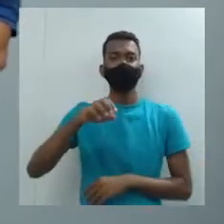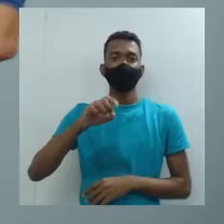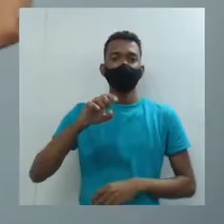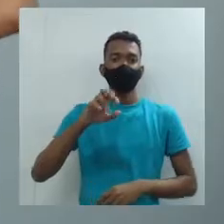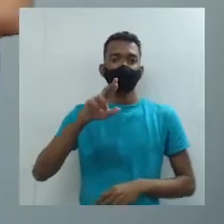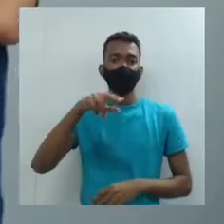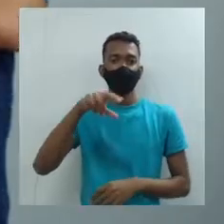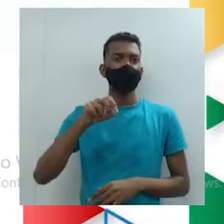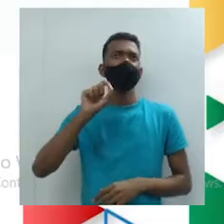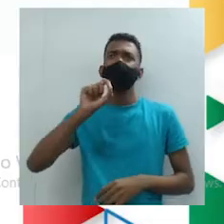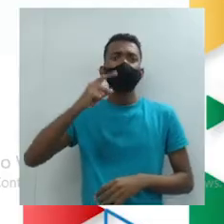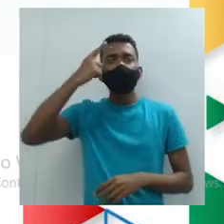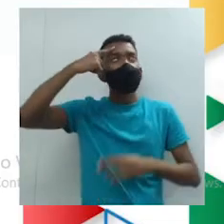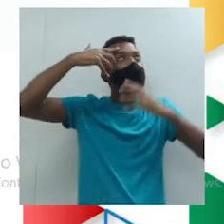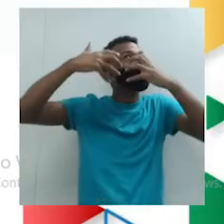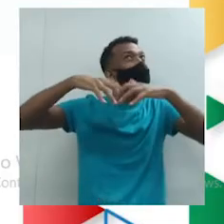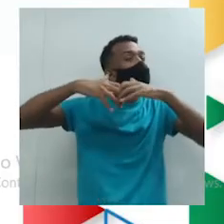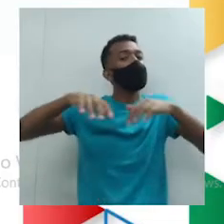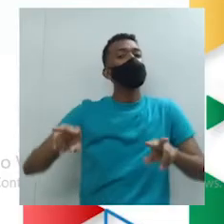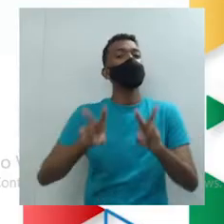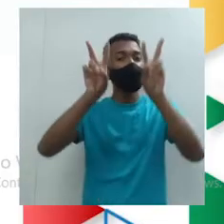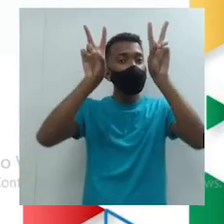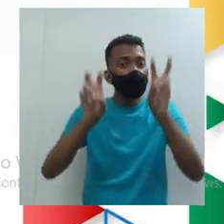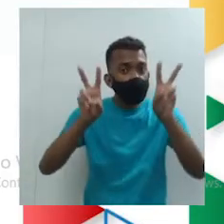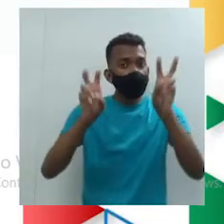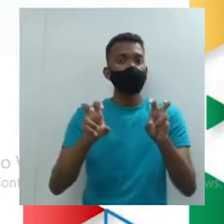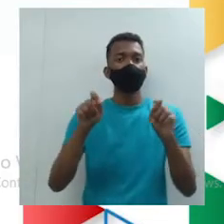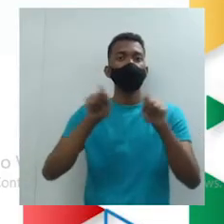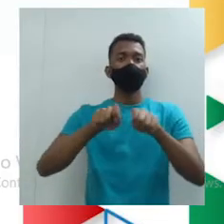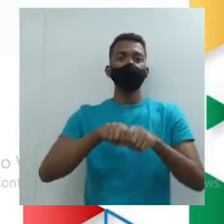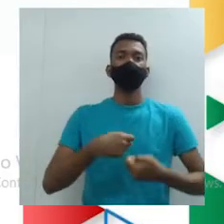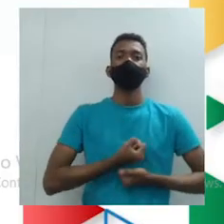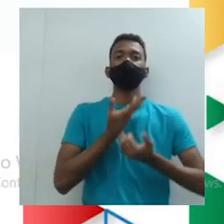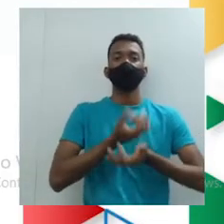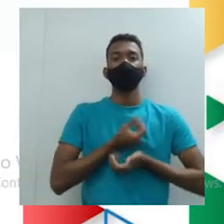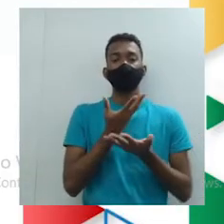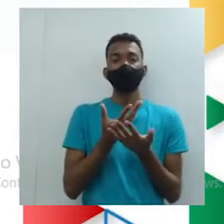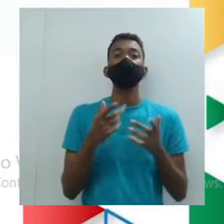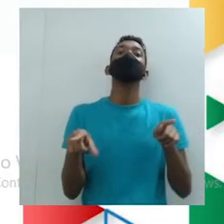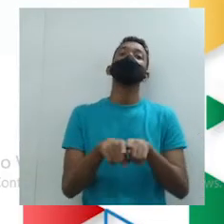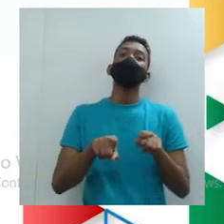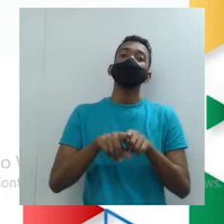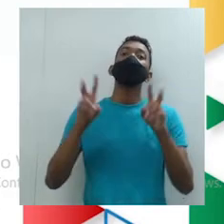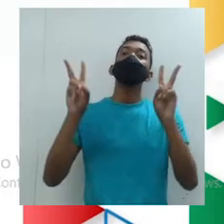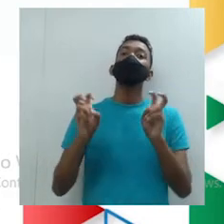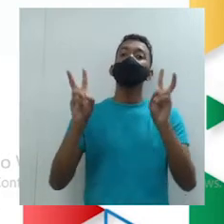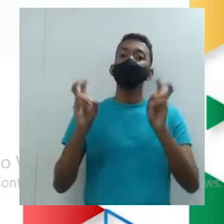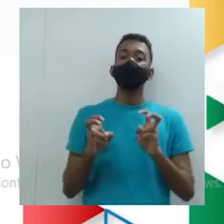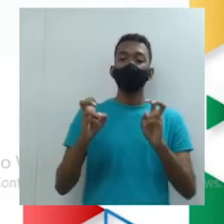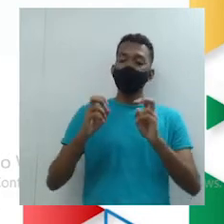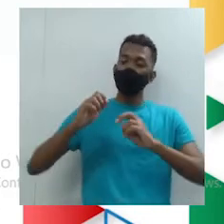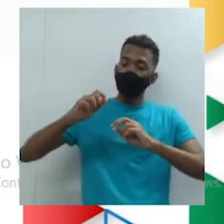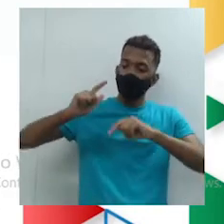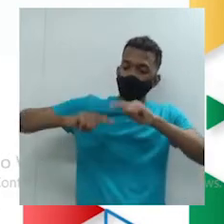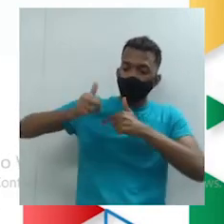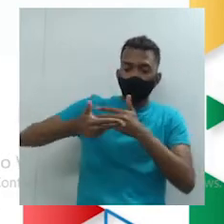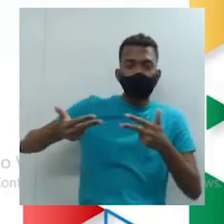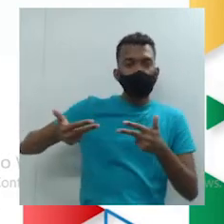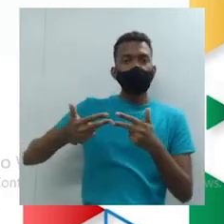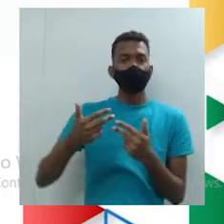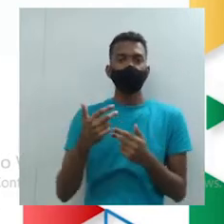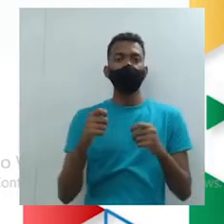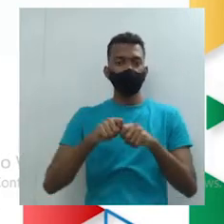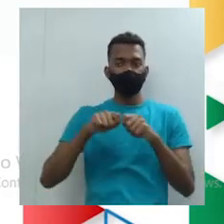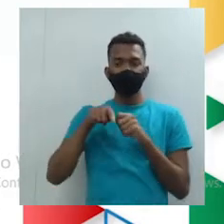a reflexão sobre o fazer poético ou sobre o material do fazer poético. Vejam que o